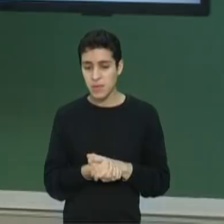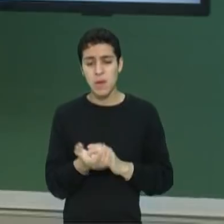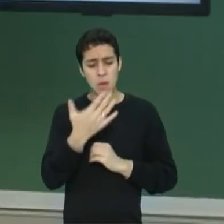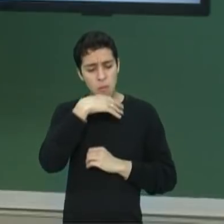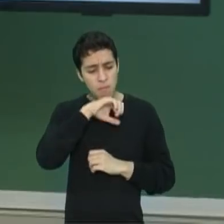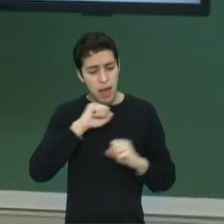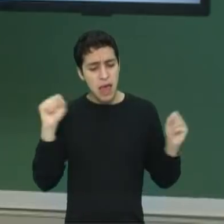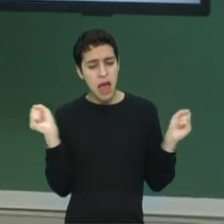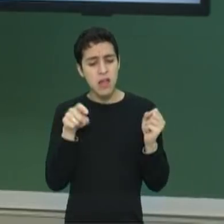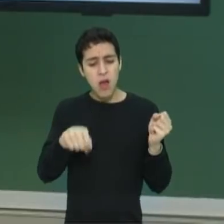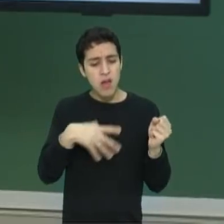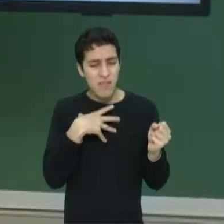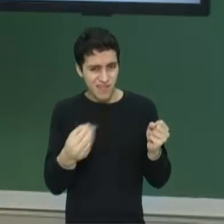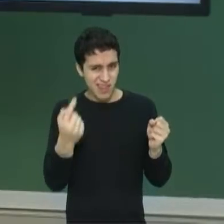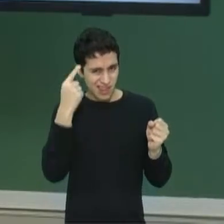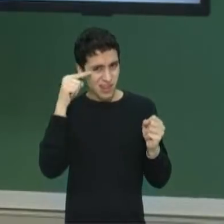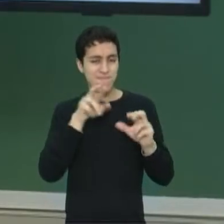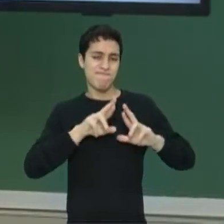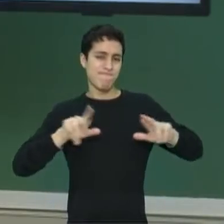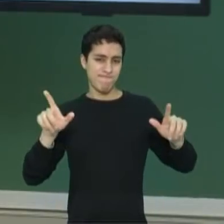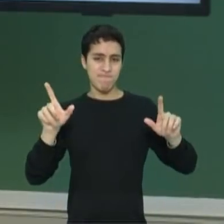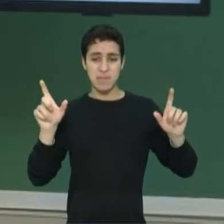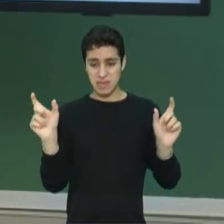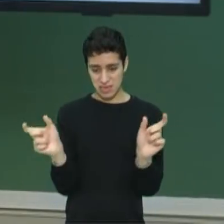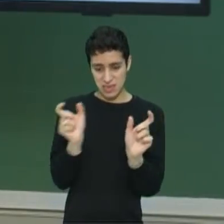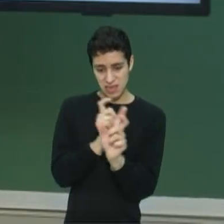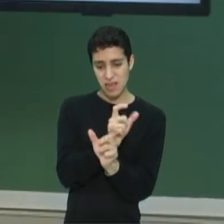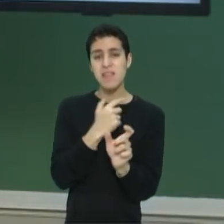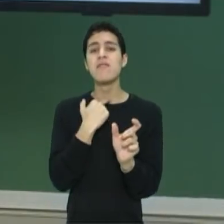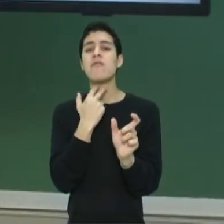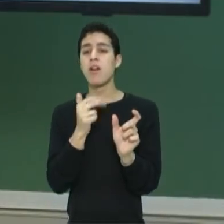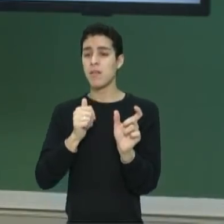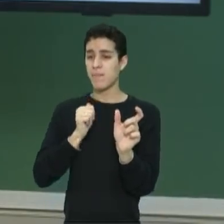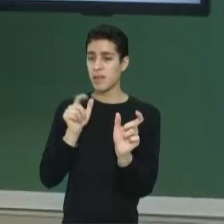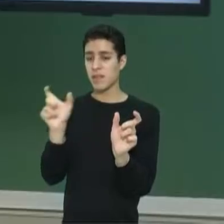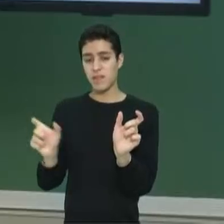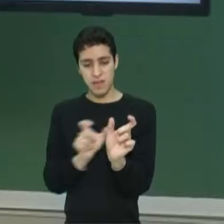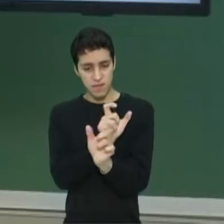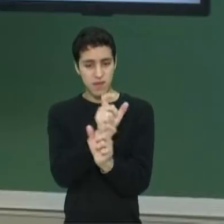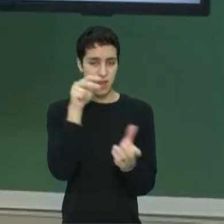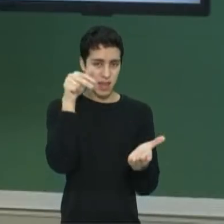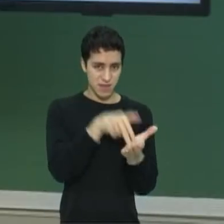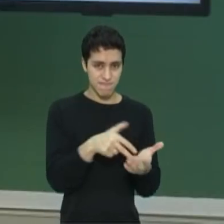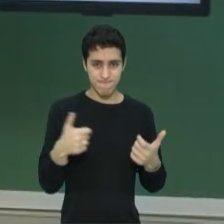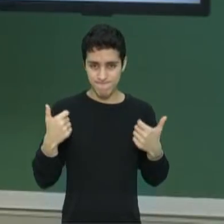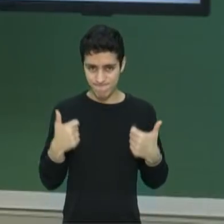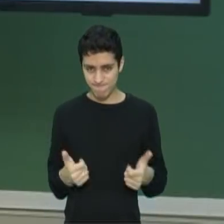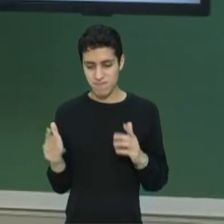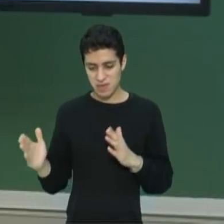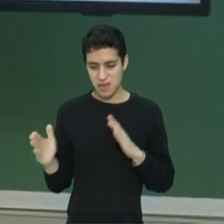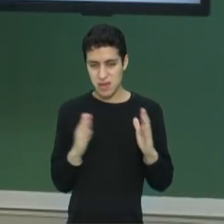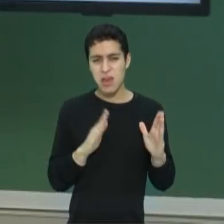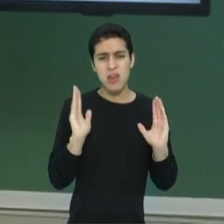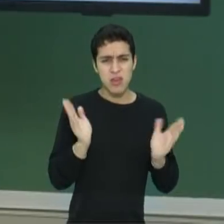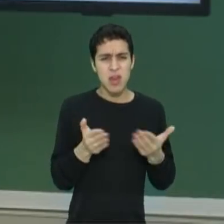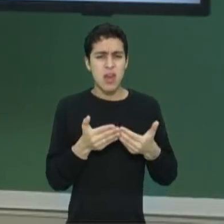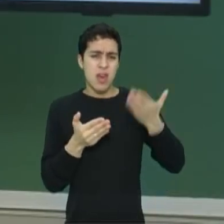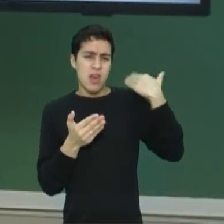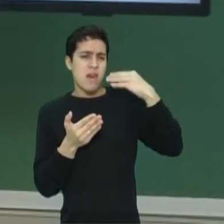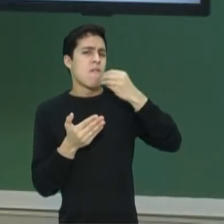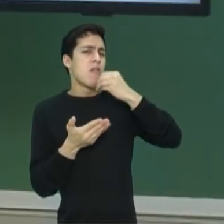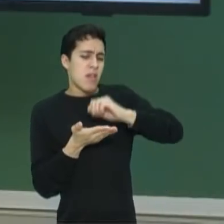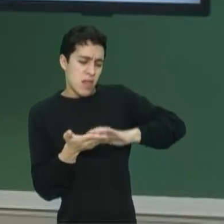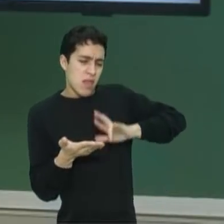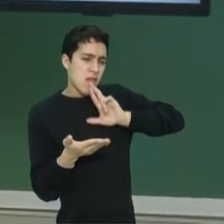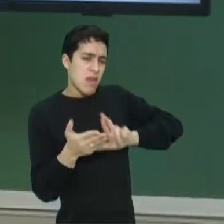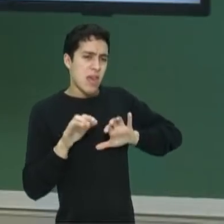pai adora o filho. Né? Invertendo para a voz passiva, o filho é adorado pelo pai. Né? A gente já teve a oportunidade de fazer